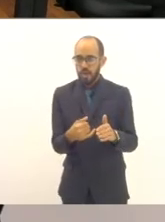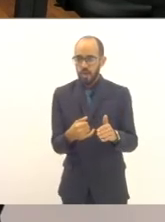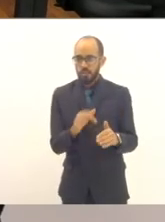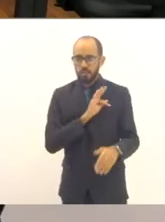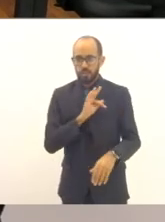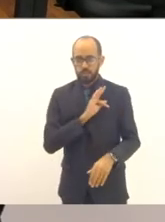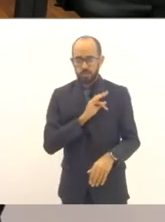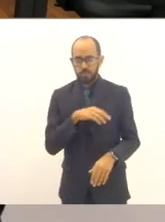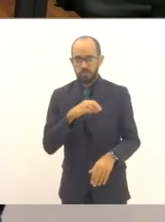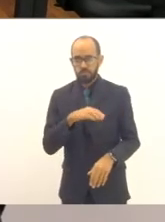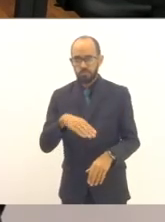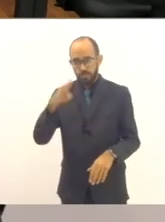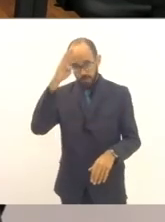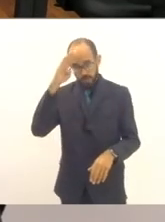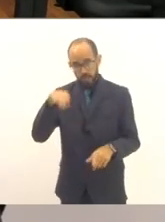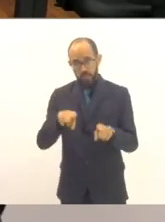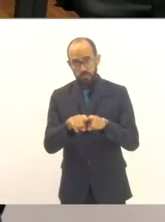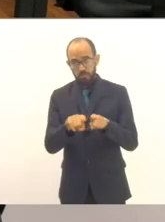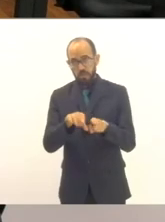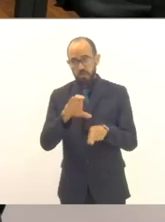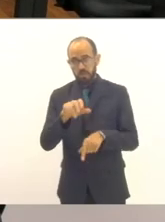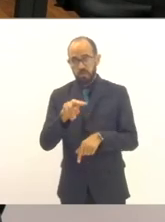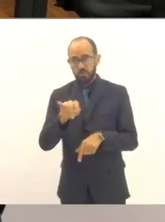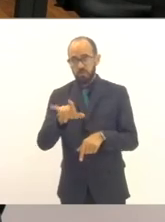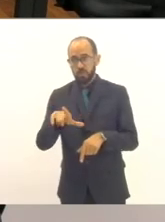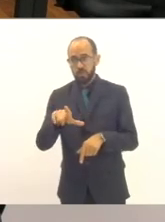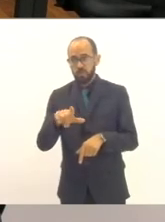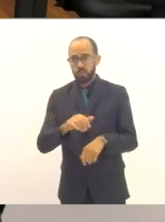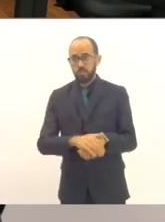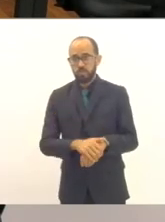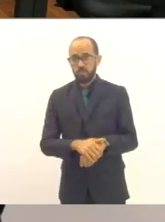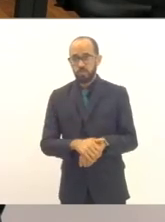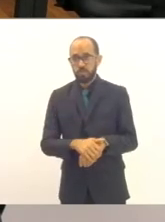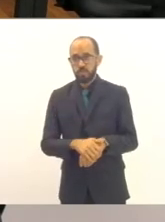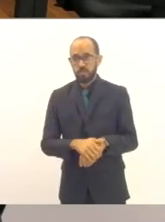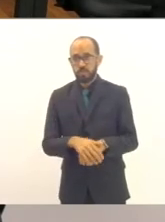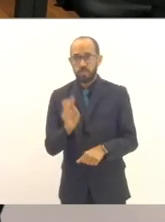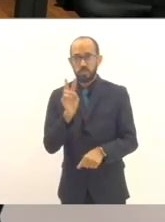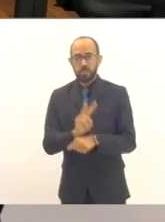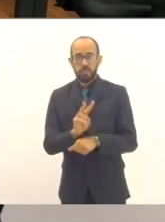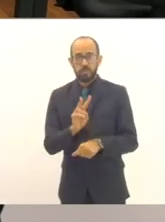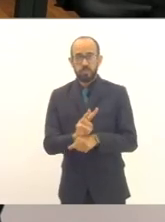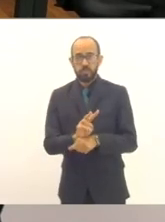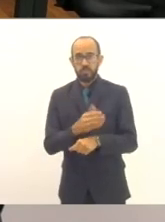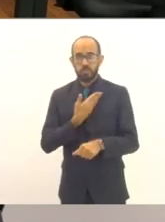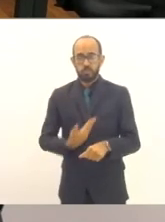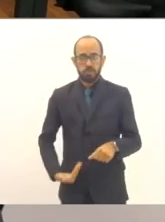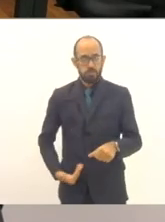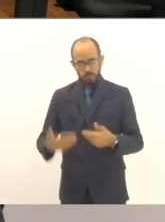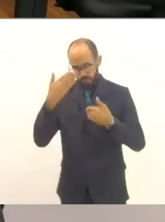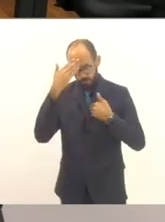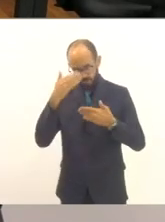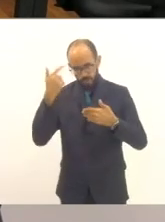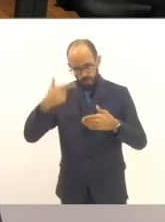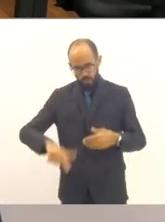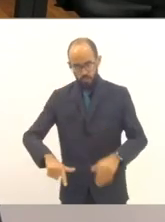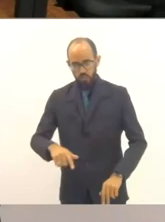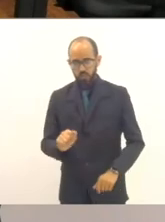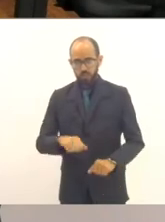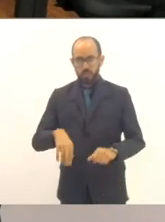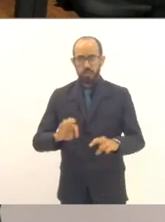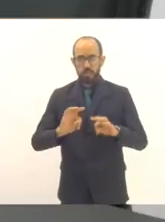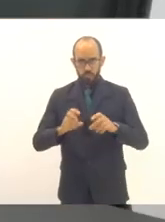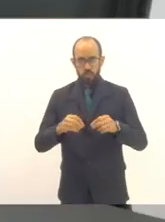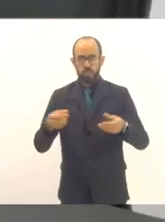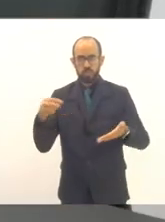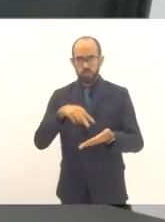ser agradecer também a presença do deputado Dr sol né nosso Defensor Público Muito obrigado mais uma vez e